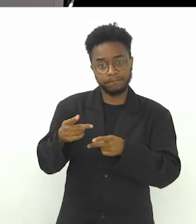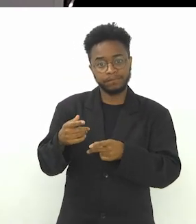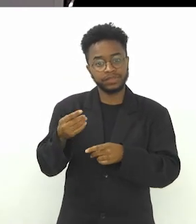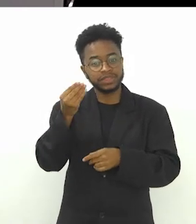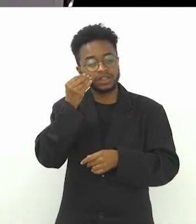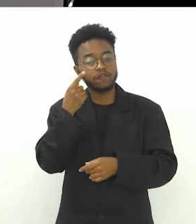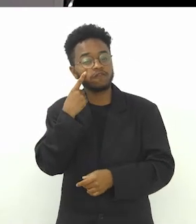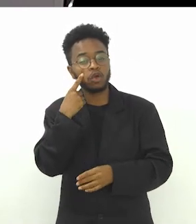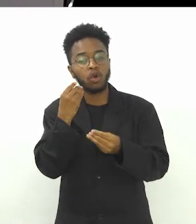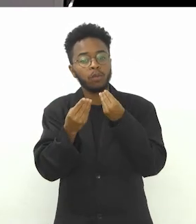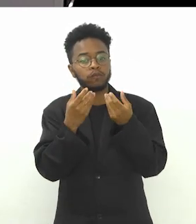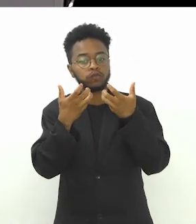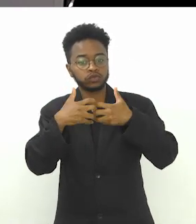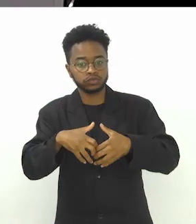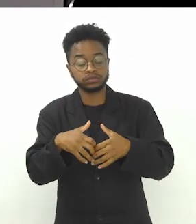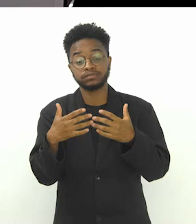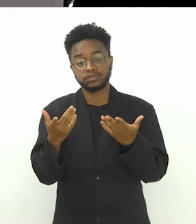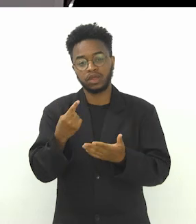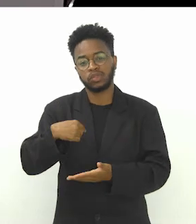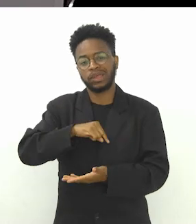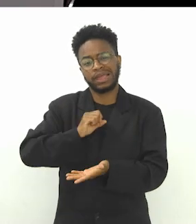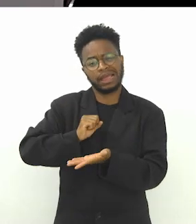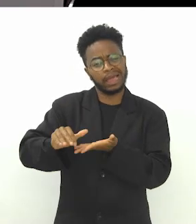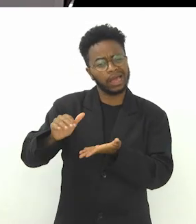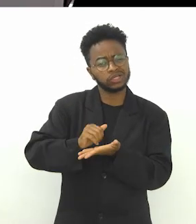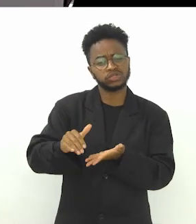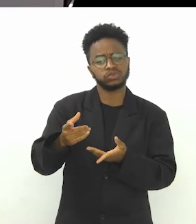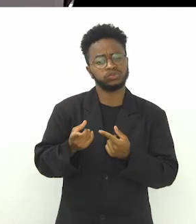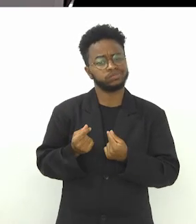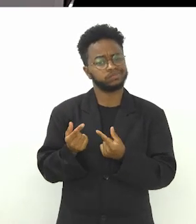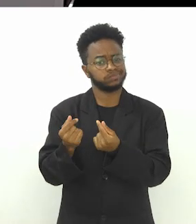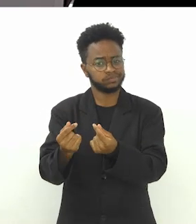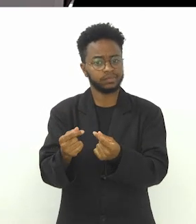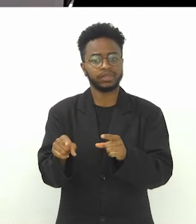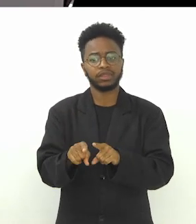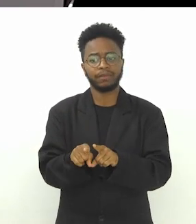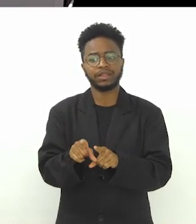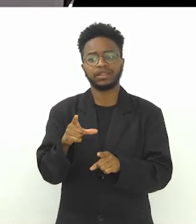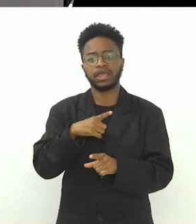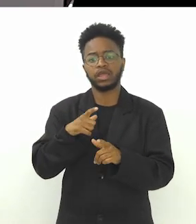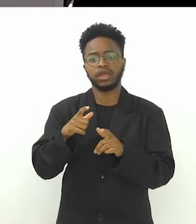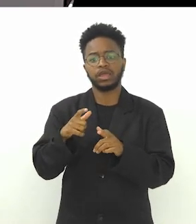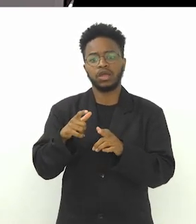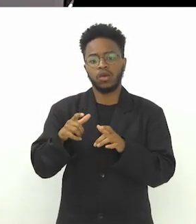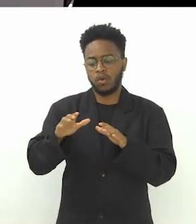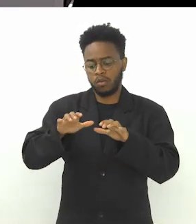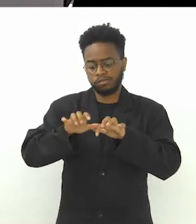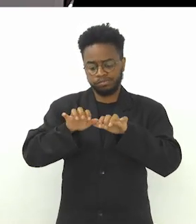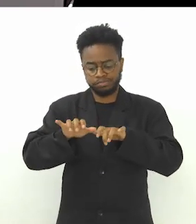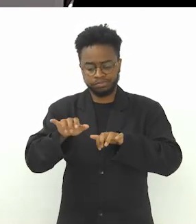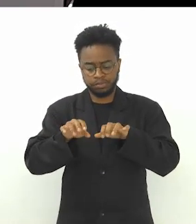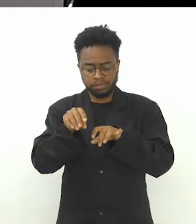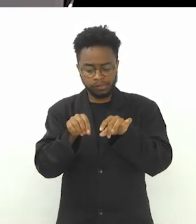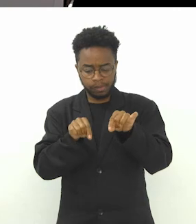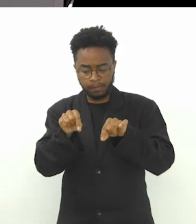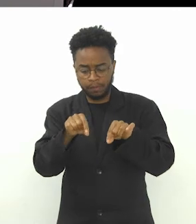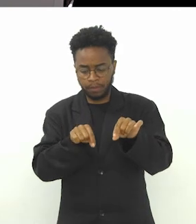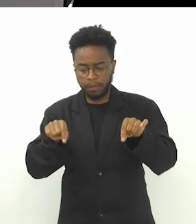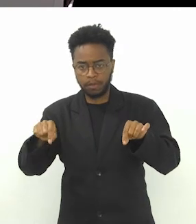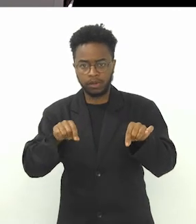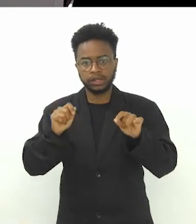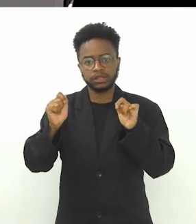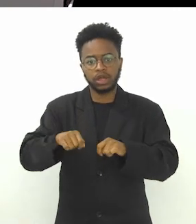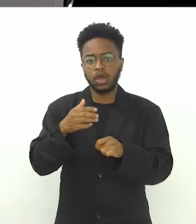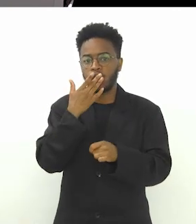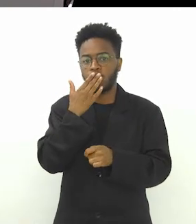como funcionava. Então a gente gastou muito equipamento, ele tinha uma mesa que controlava tudo para que essas